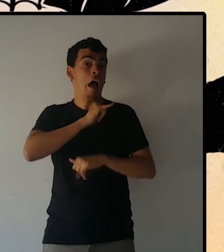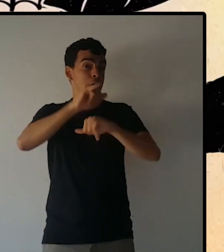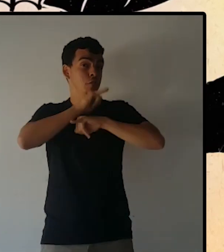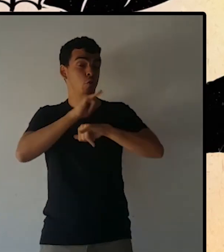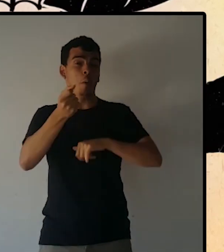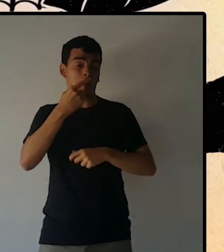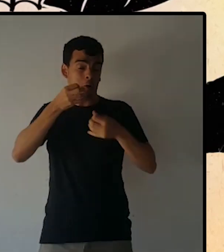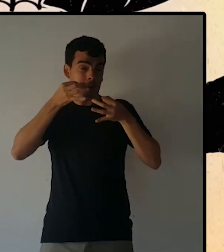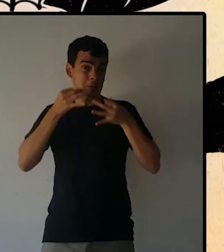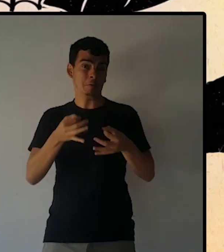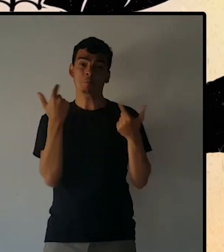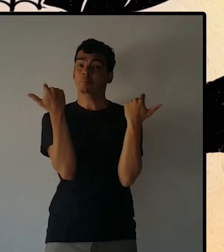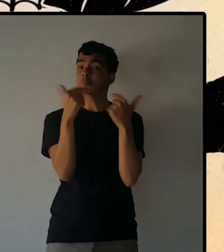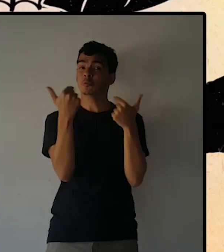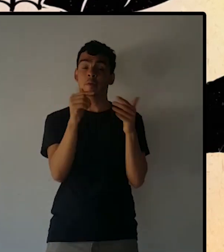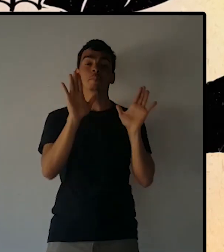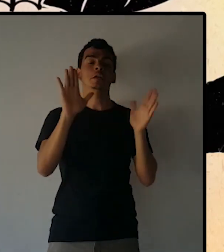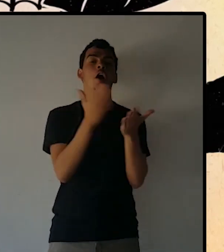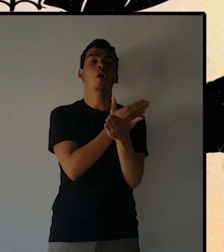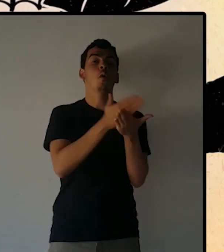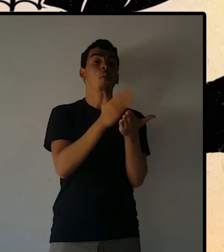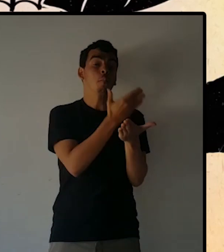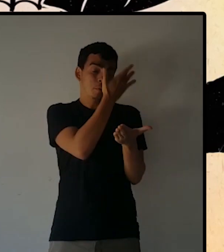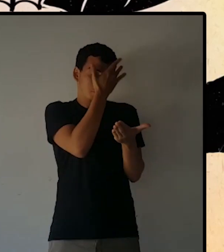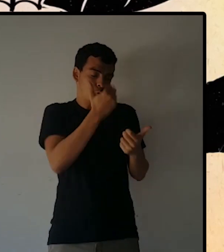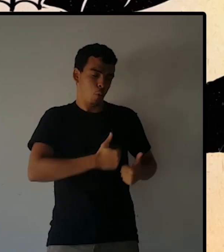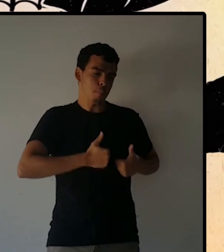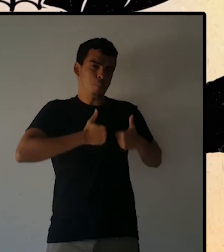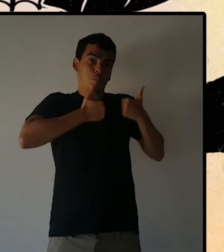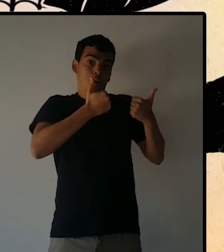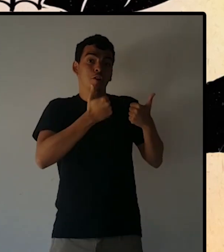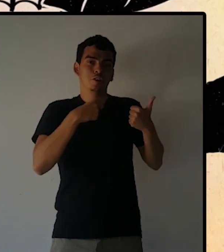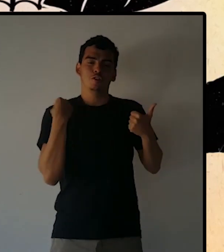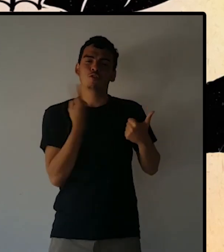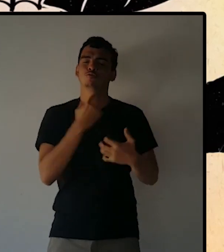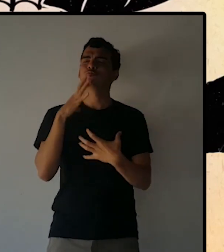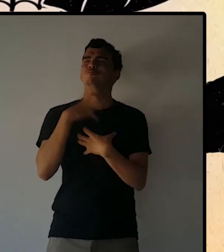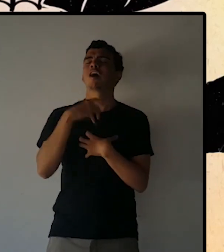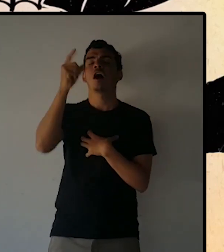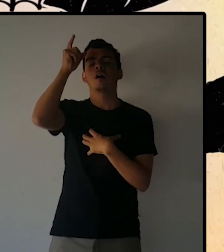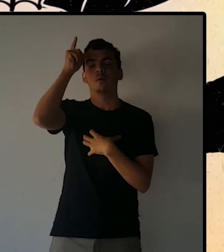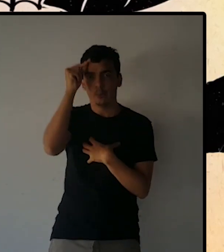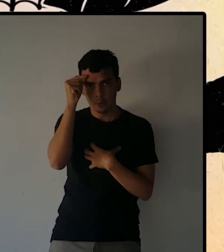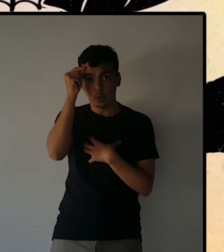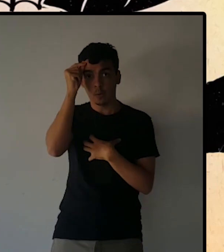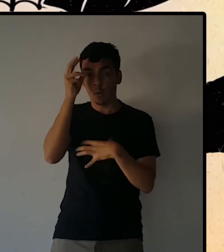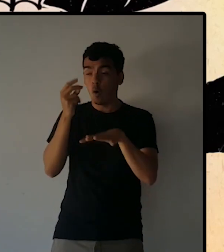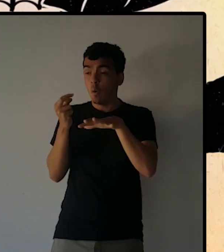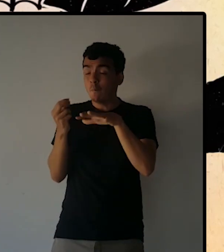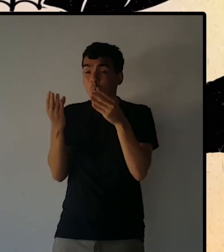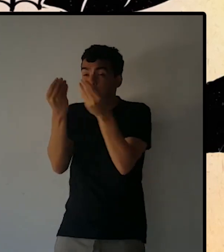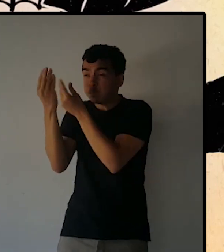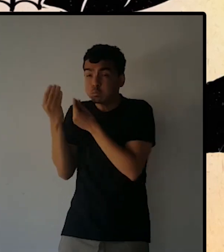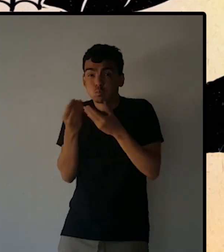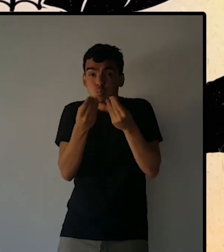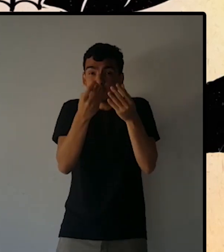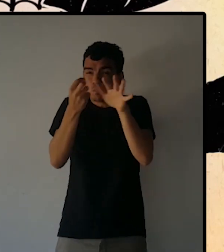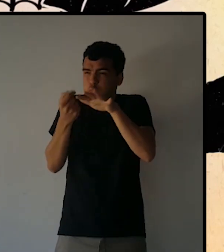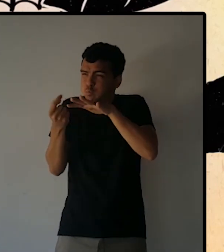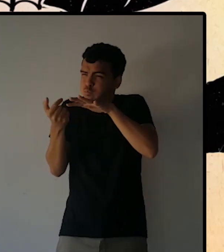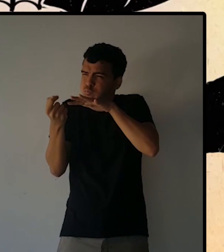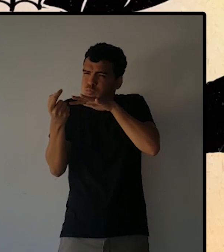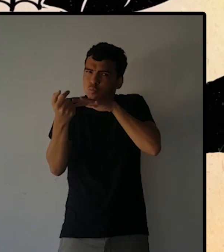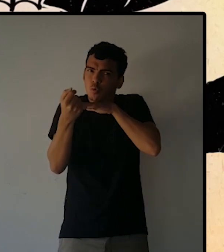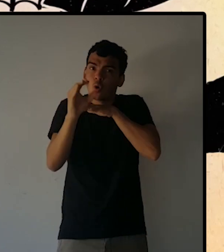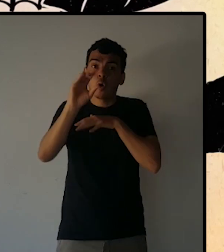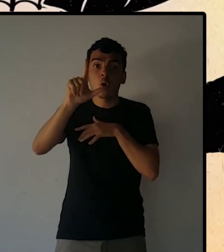existe medicamento, mas muitos estão melhorando, o que nos traz verdadeiro alento. Existe